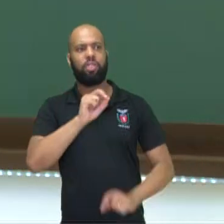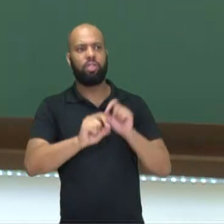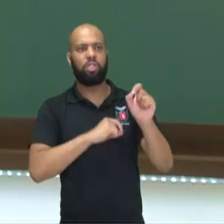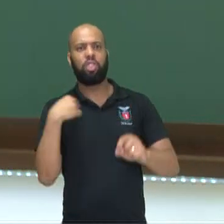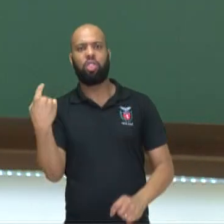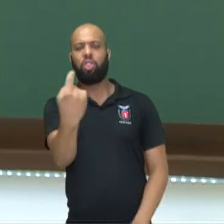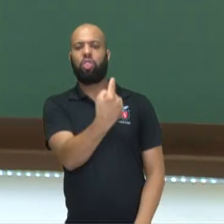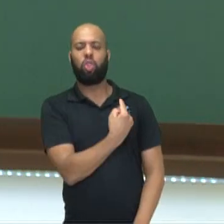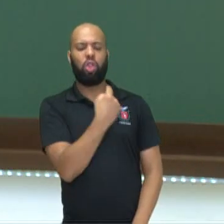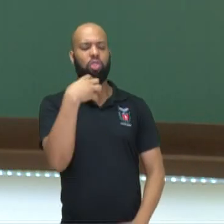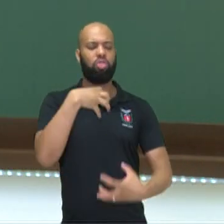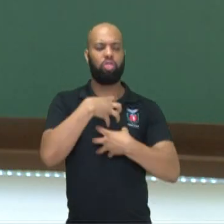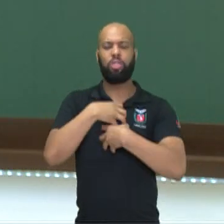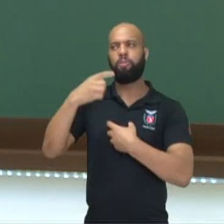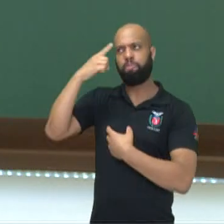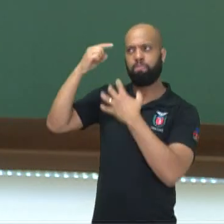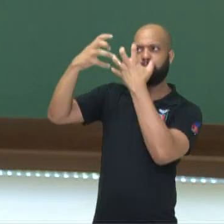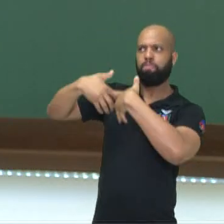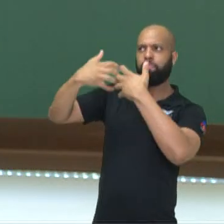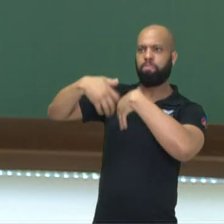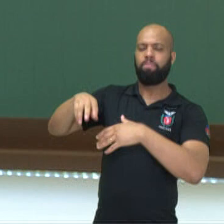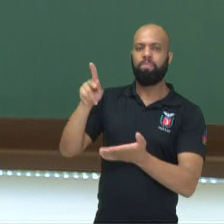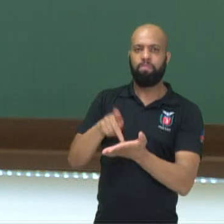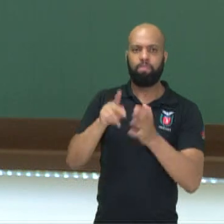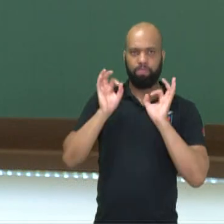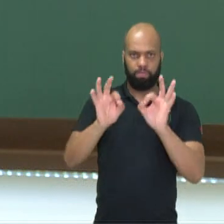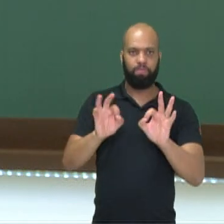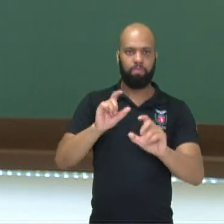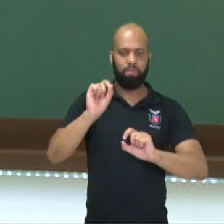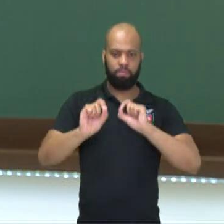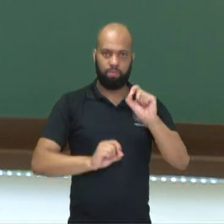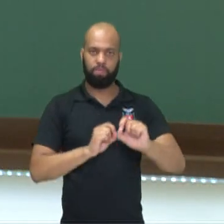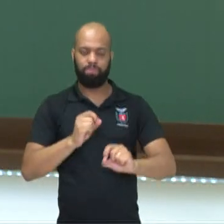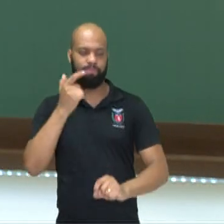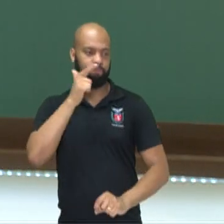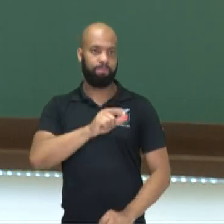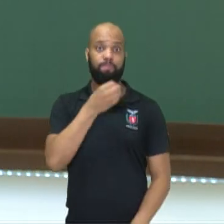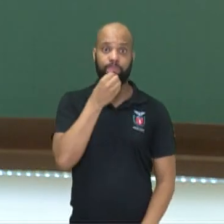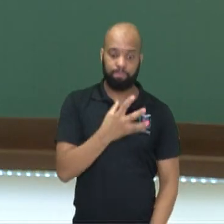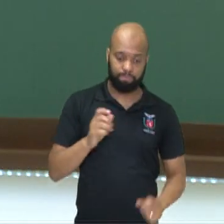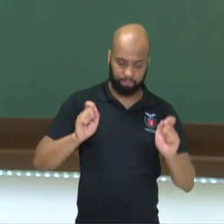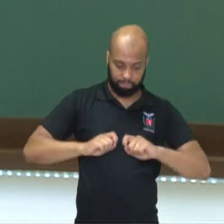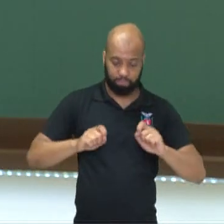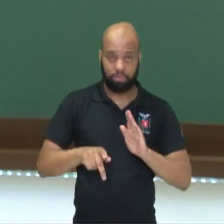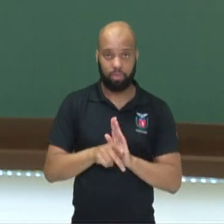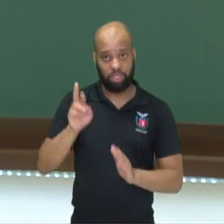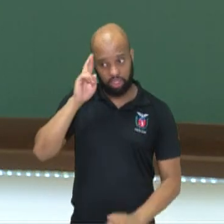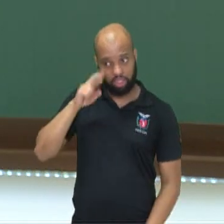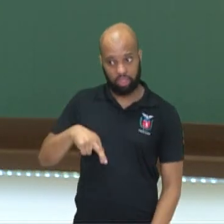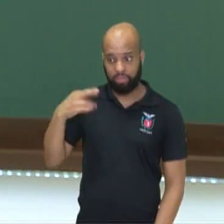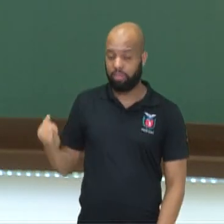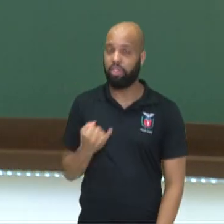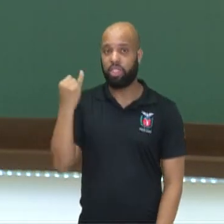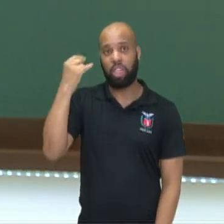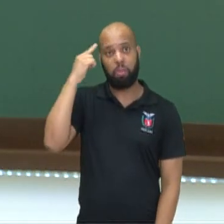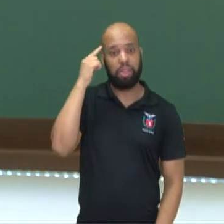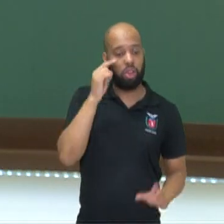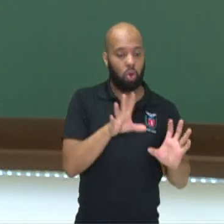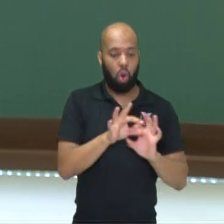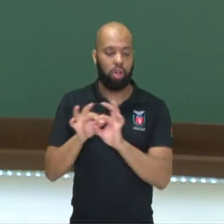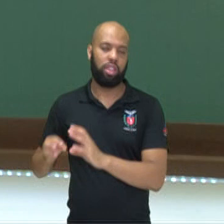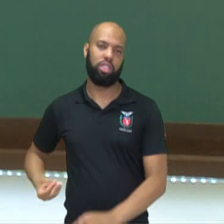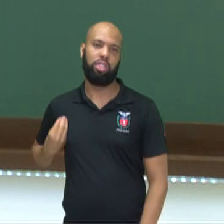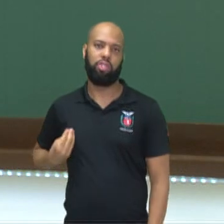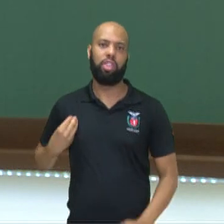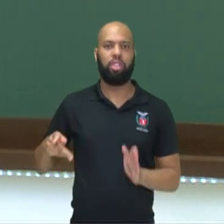nossa faculdade racional, a nossa capacidade da razão, é legal a gente pensar o contexto de vivência